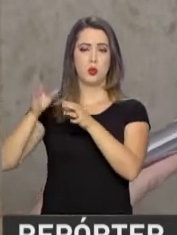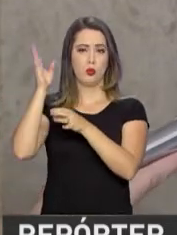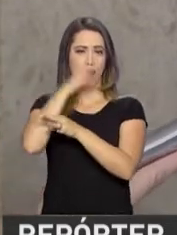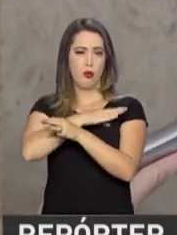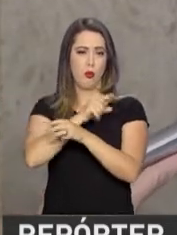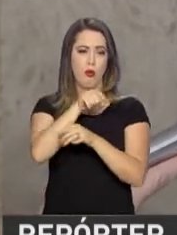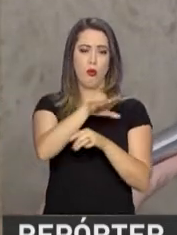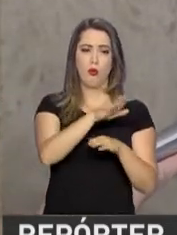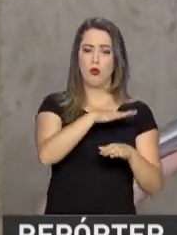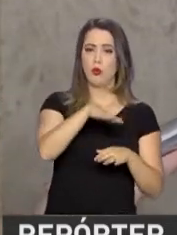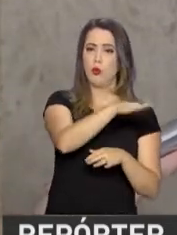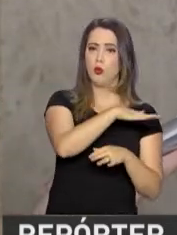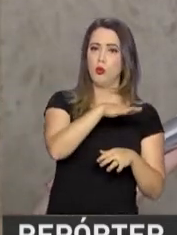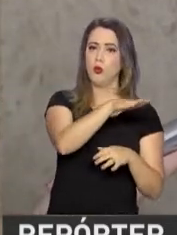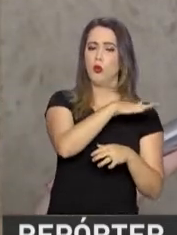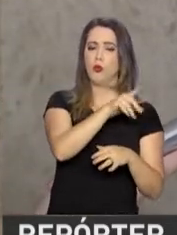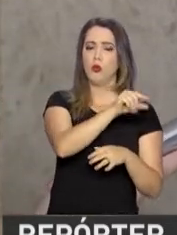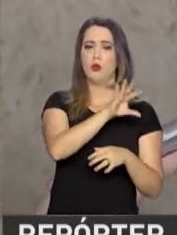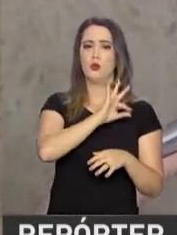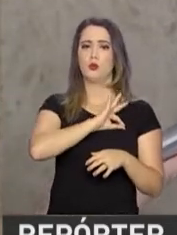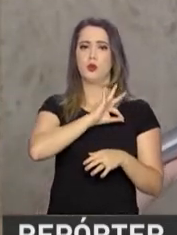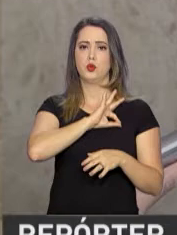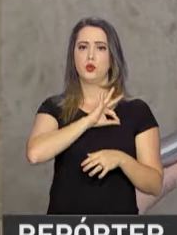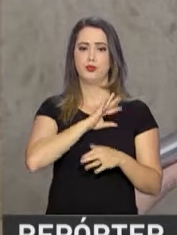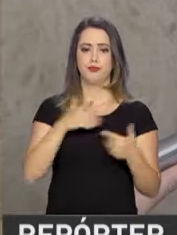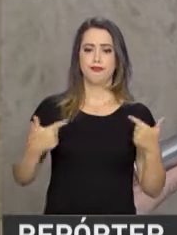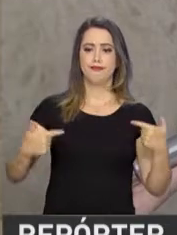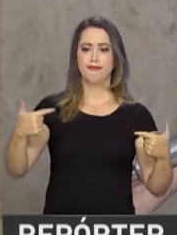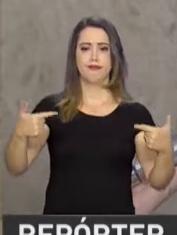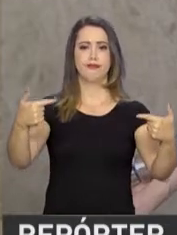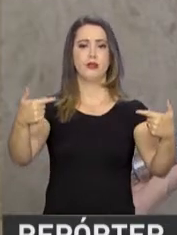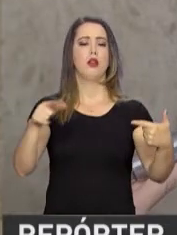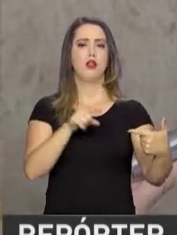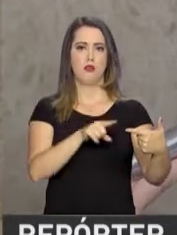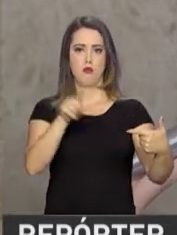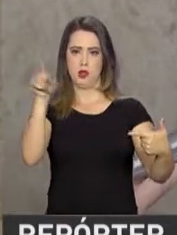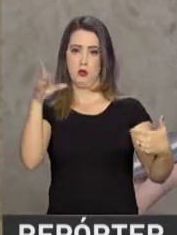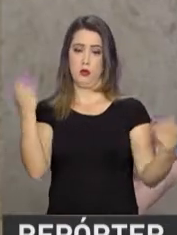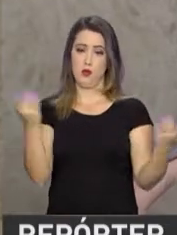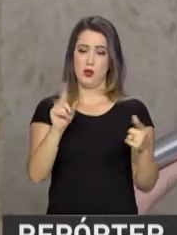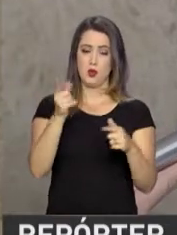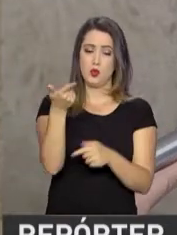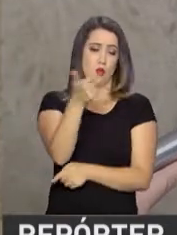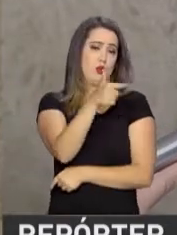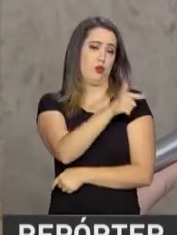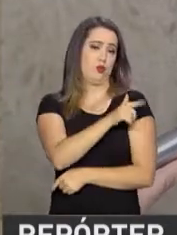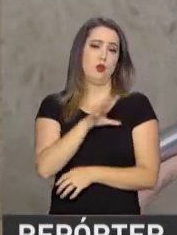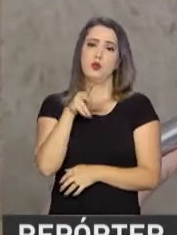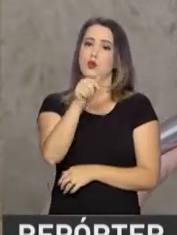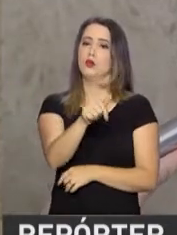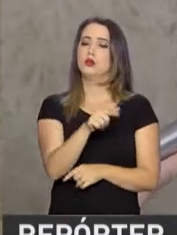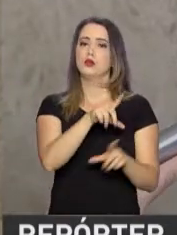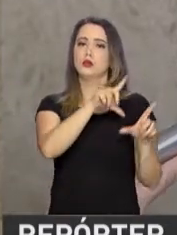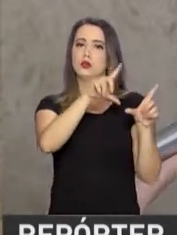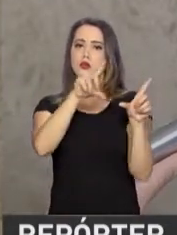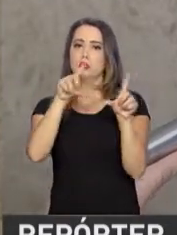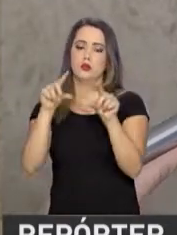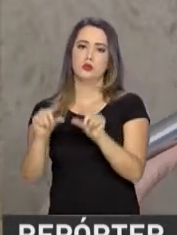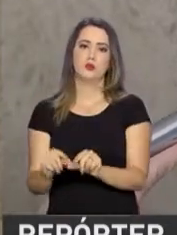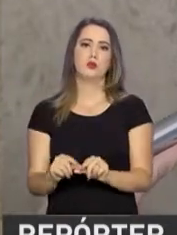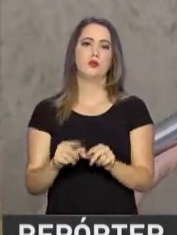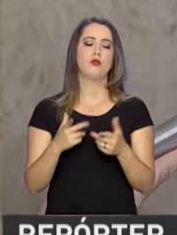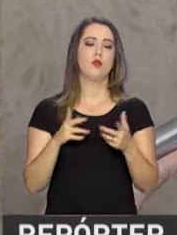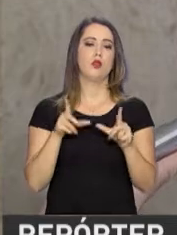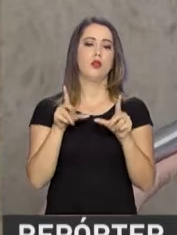todos que eu tive acesso eles cai cai sobrecarga é cai é homicídio dolosos caiu letalidade cargo